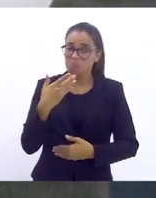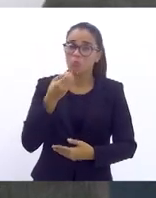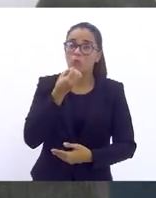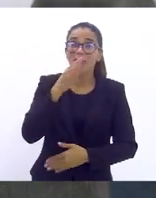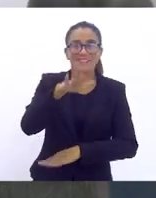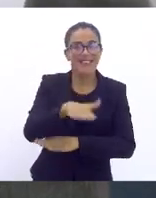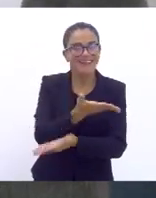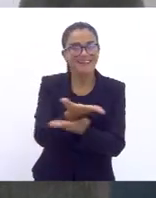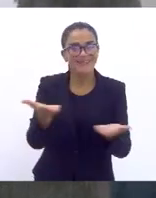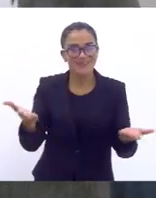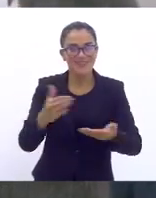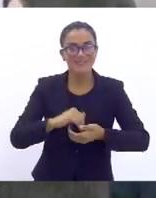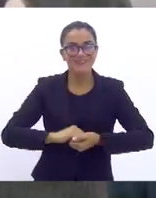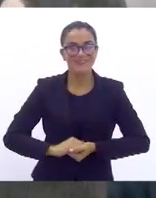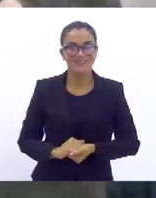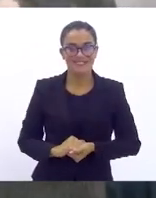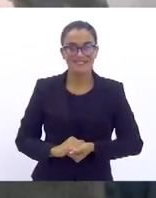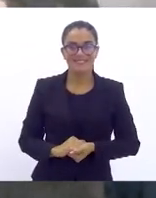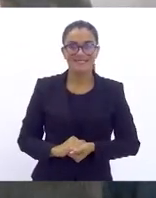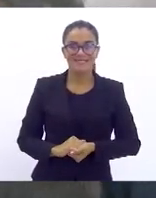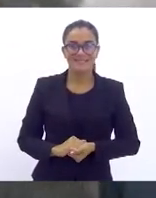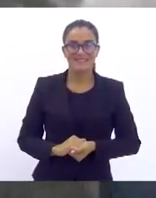boa tarde a todos